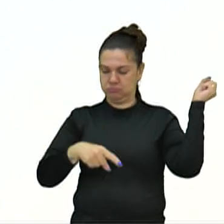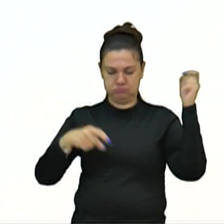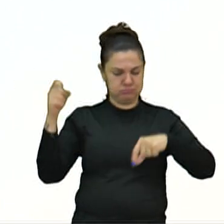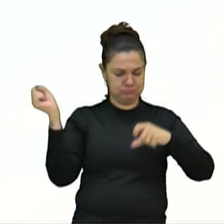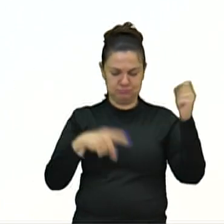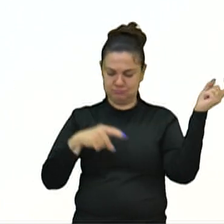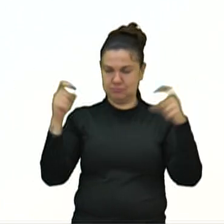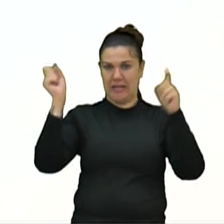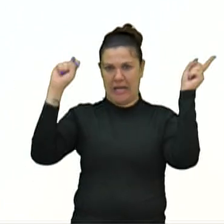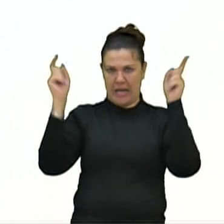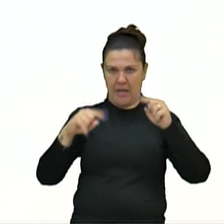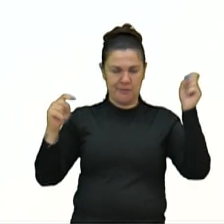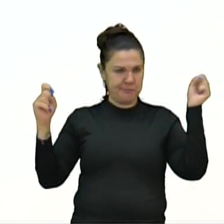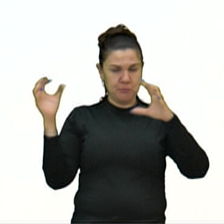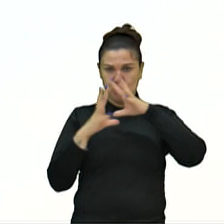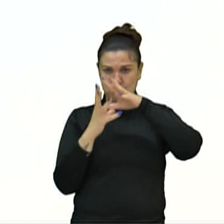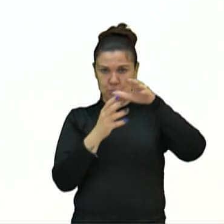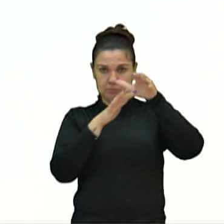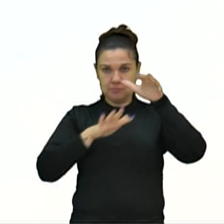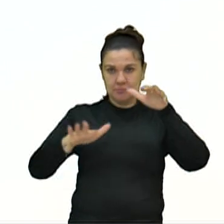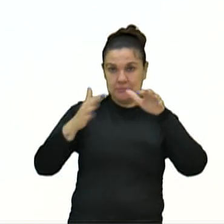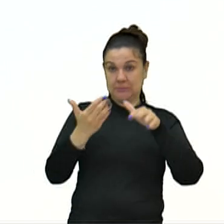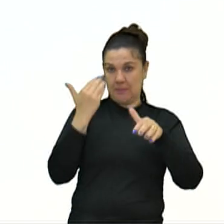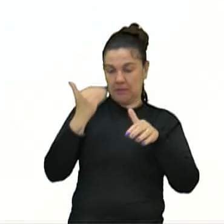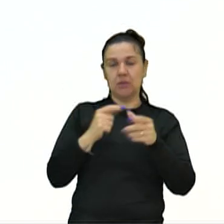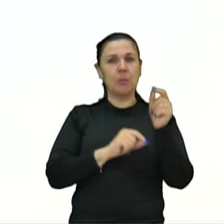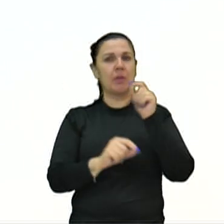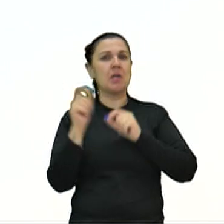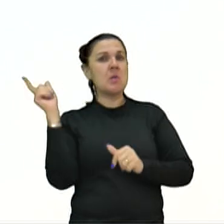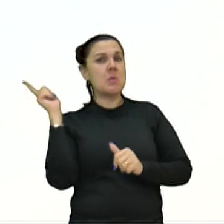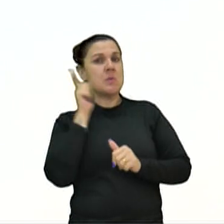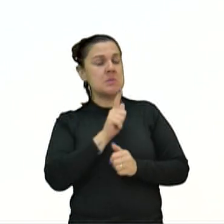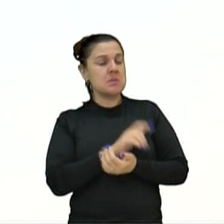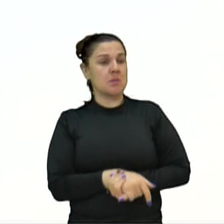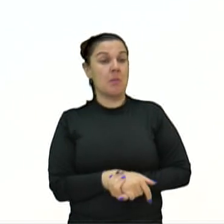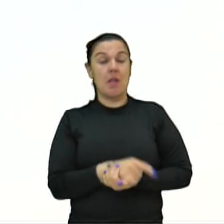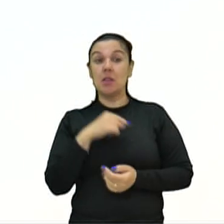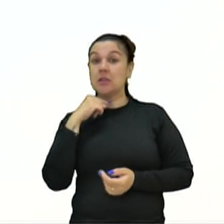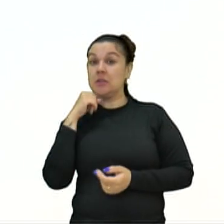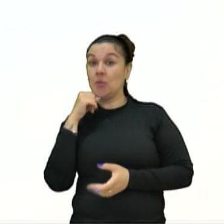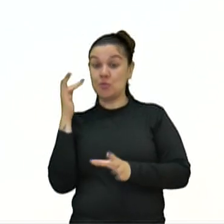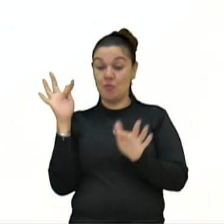tudo que tinha na atmosfera daquela época. O que ele conseguiu fazer? Ele não conseguiu chegar até o